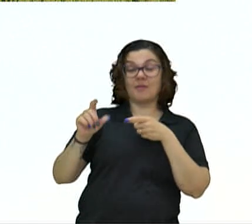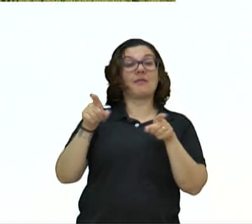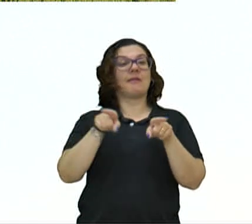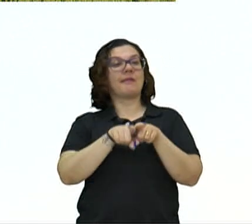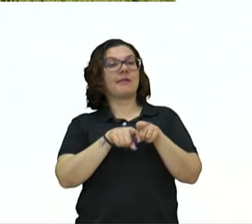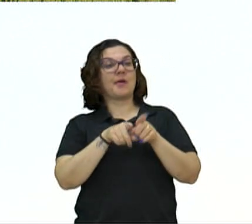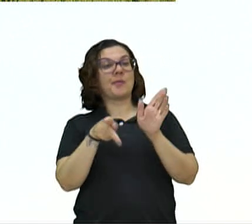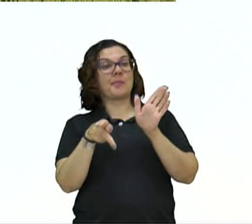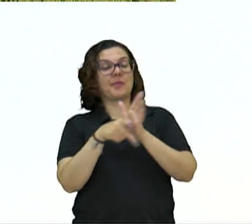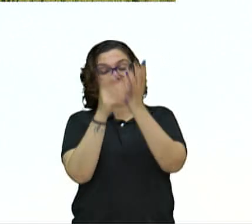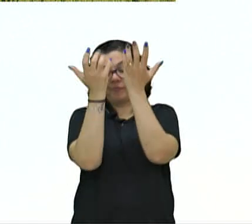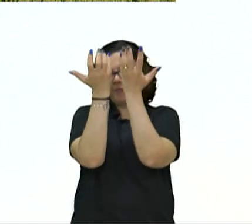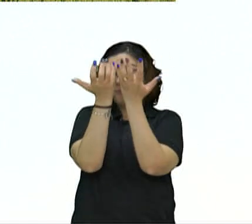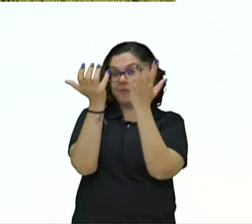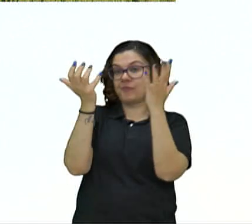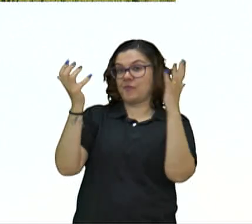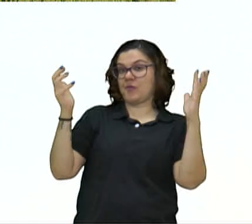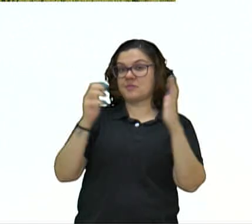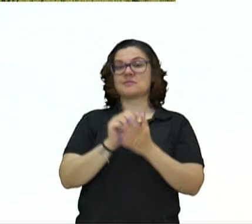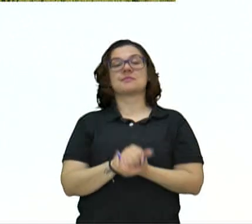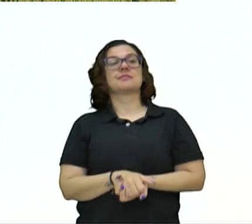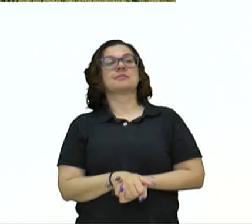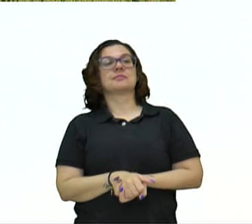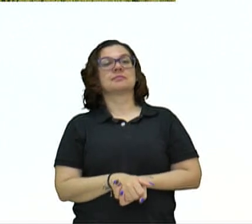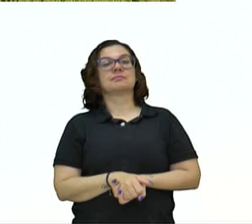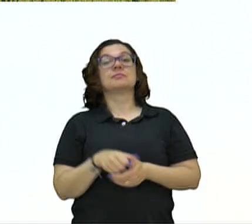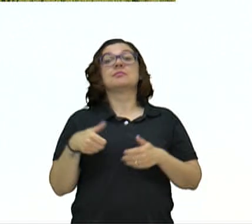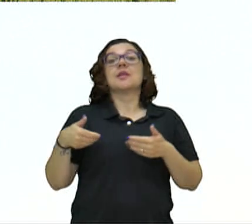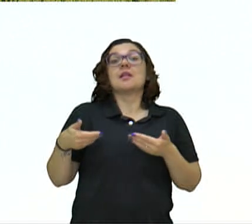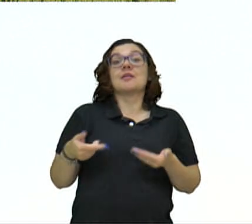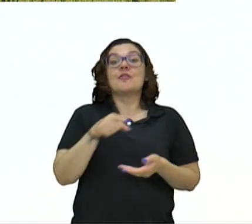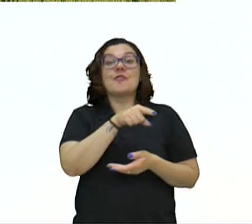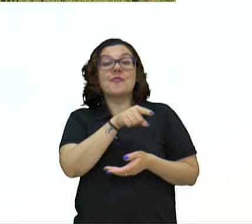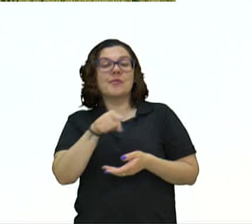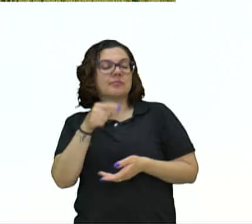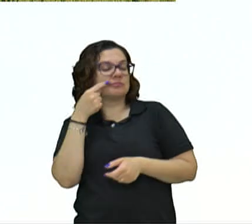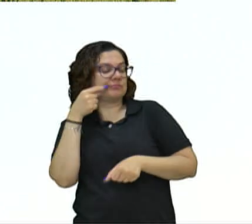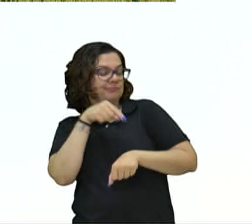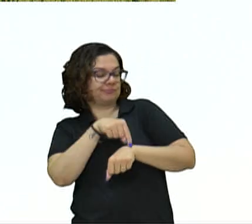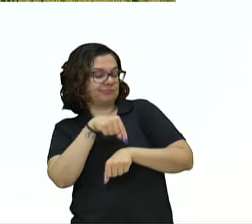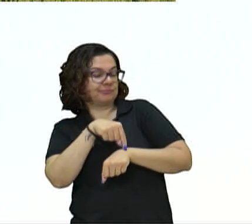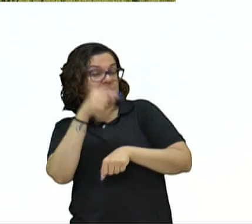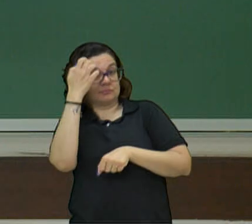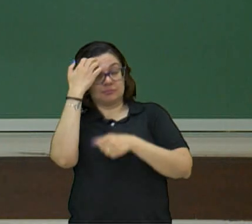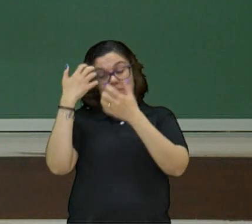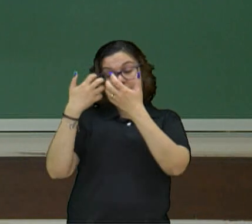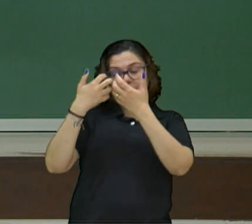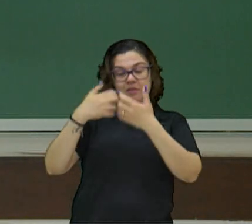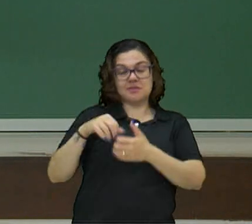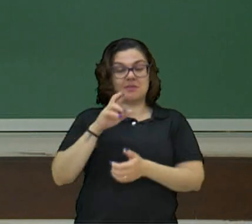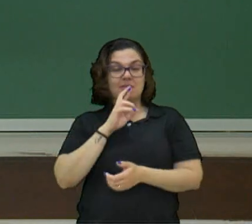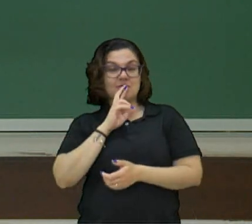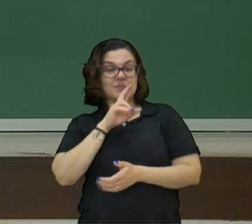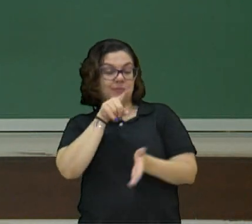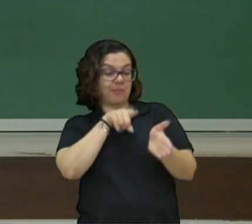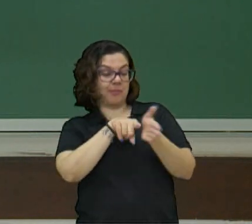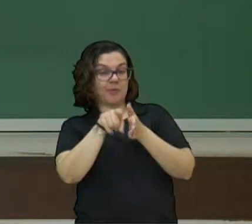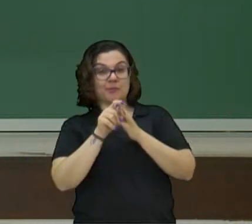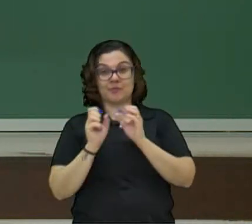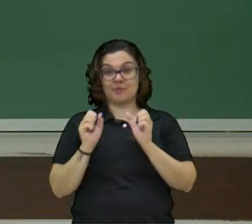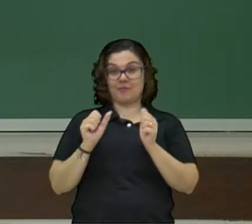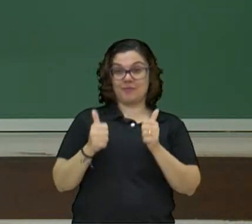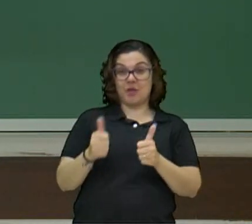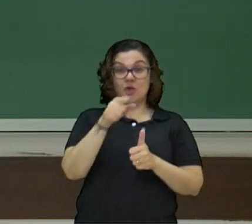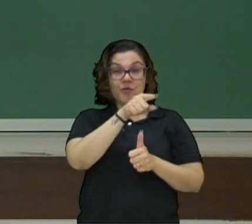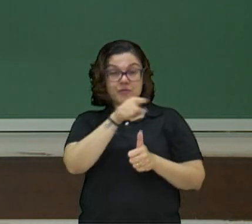letra de nós temos as florestas as matas então vocês vão ter um tempo aí para responder essa atividade